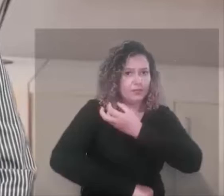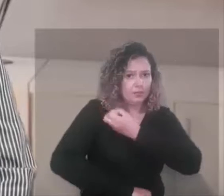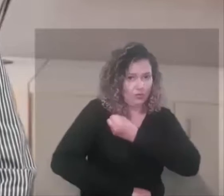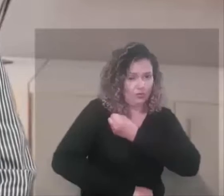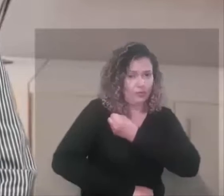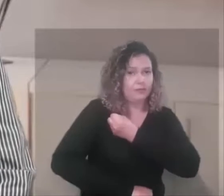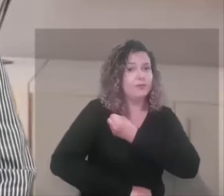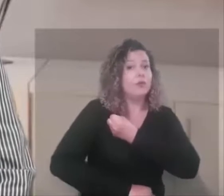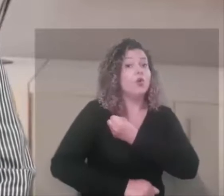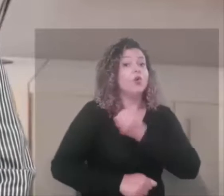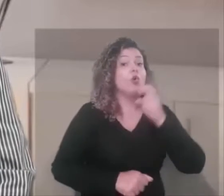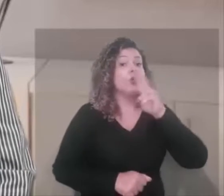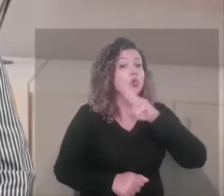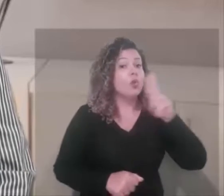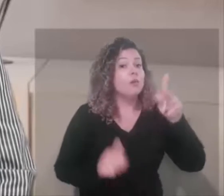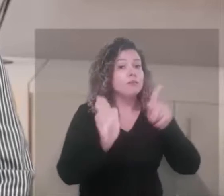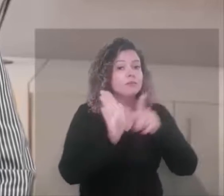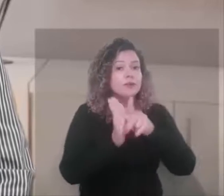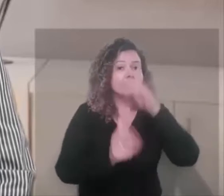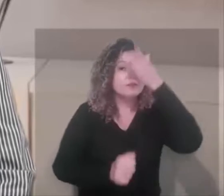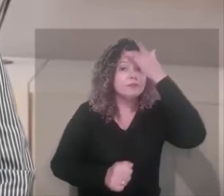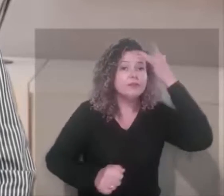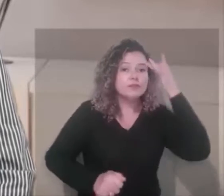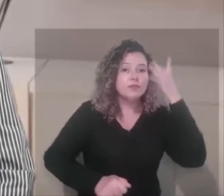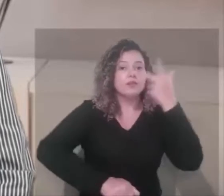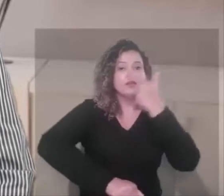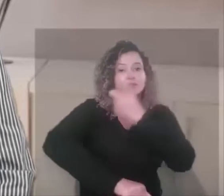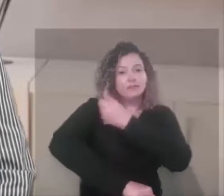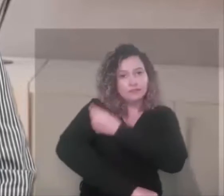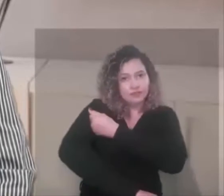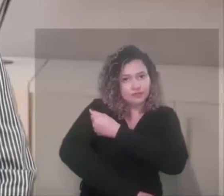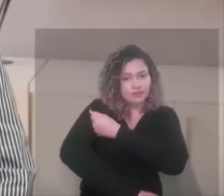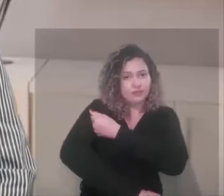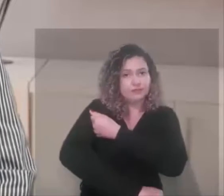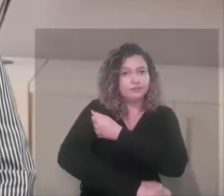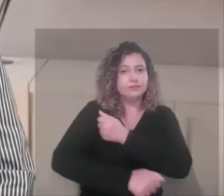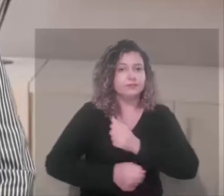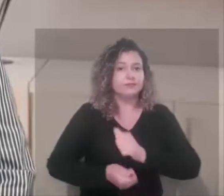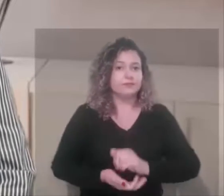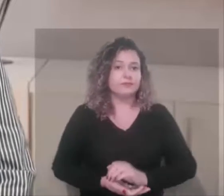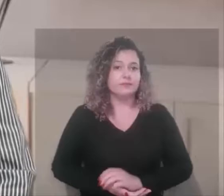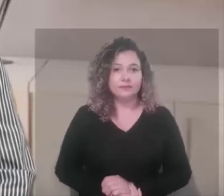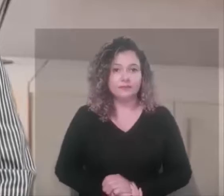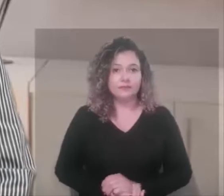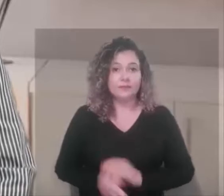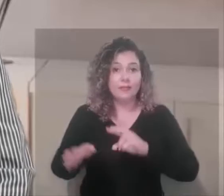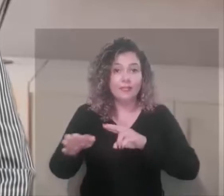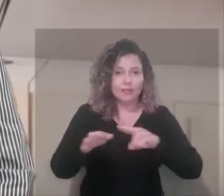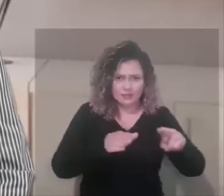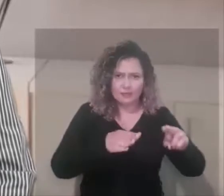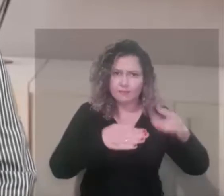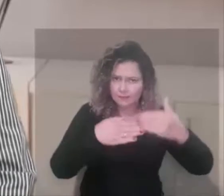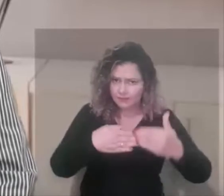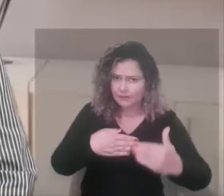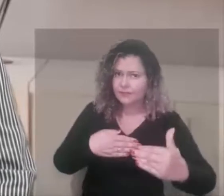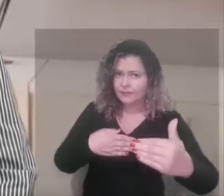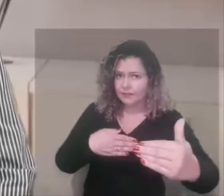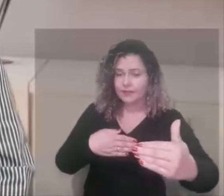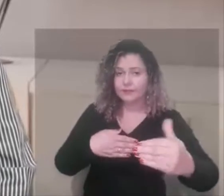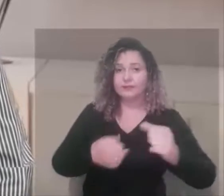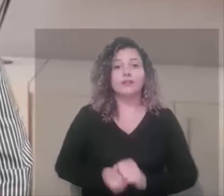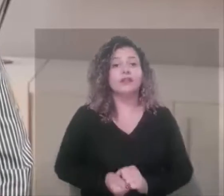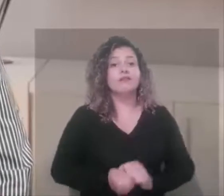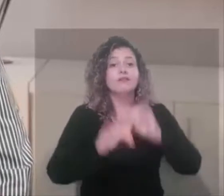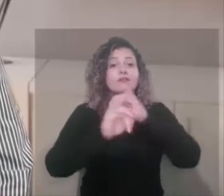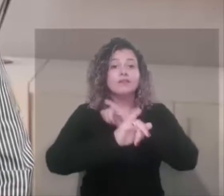pessoa. Aqueles que não têm o comprovante devem solicitar junto ao ESF mais próximo de casa. E na semana que vem,